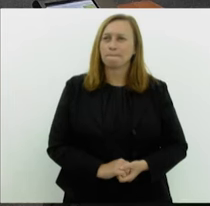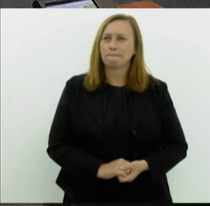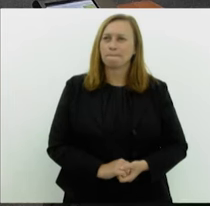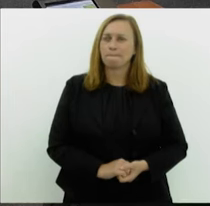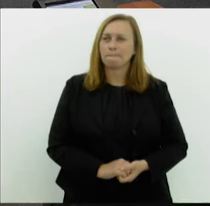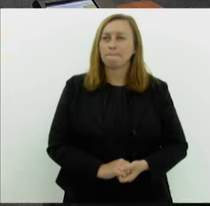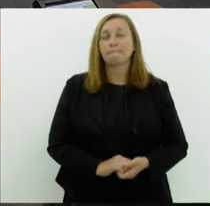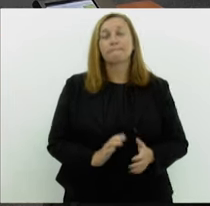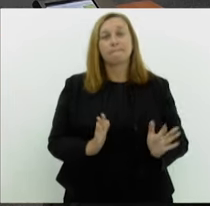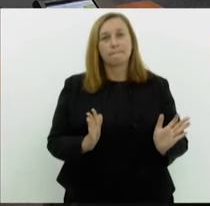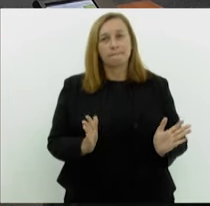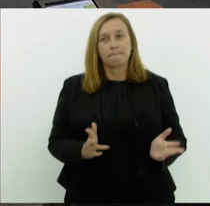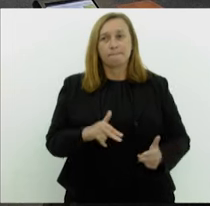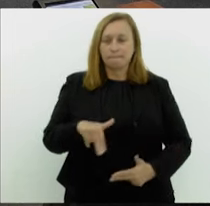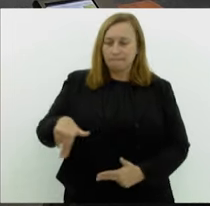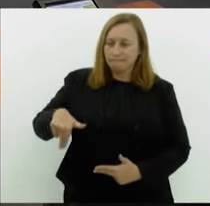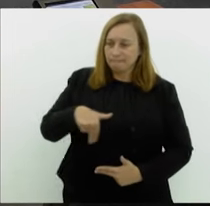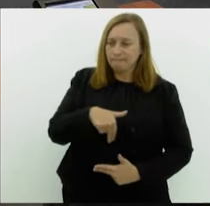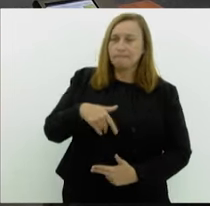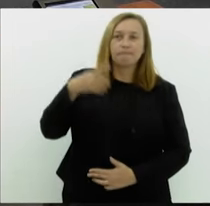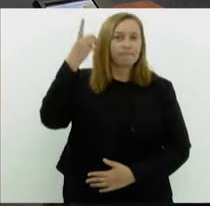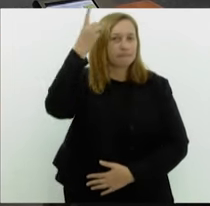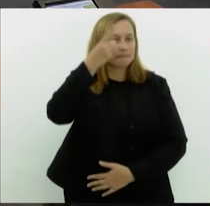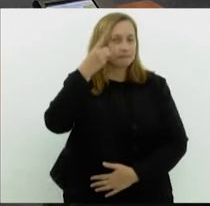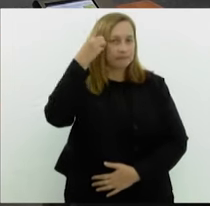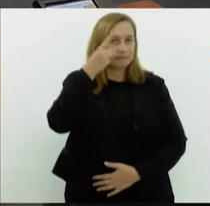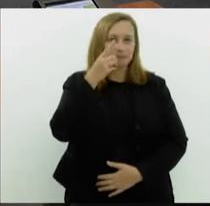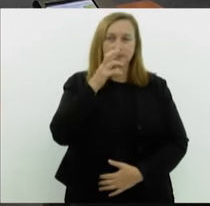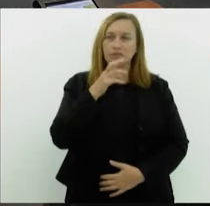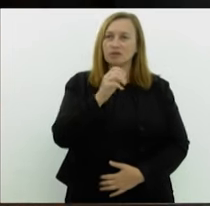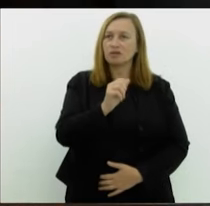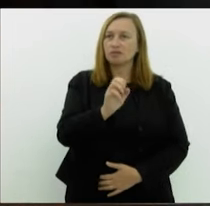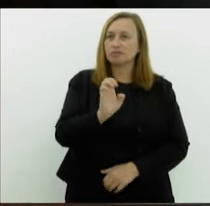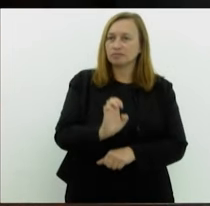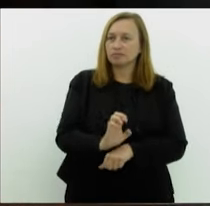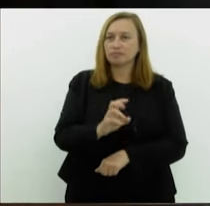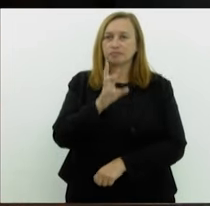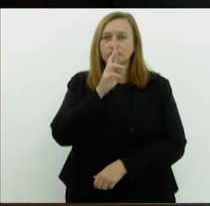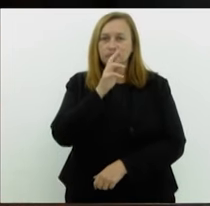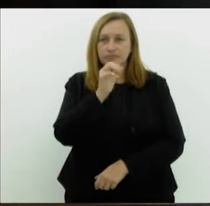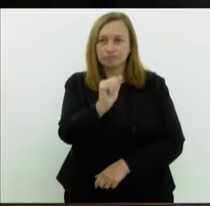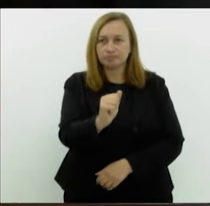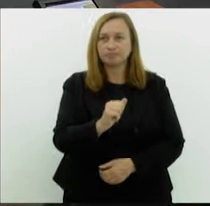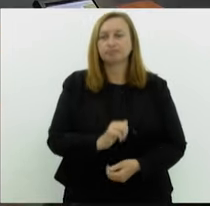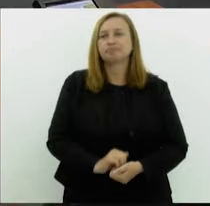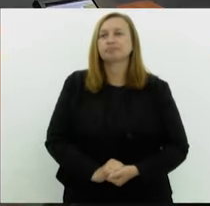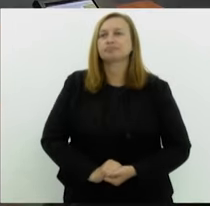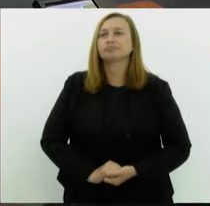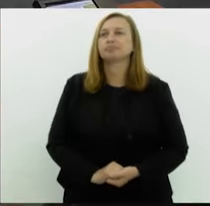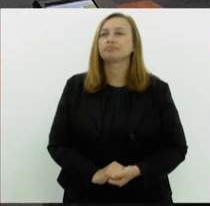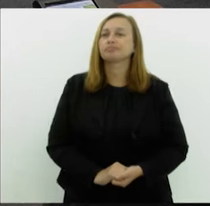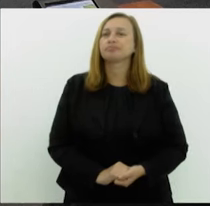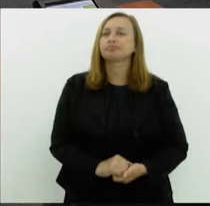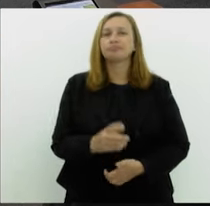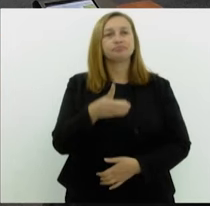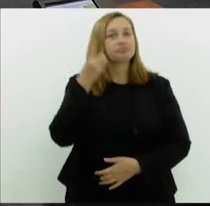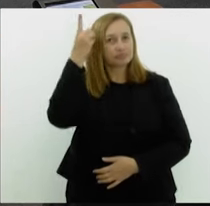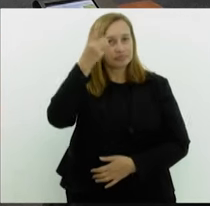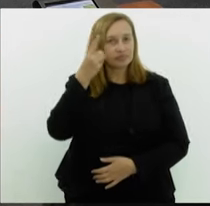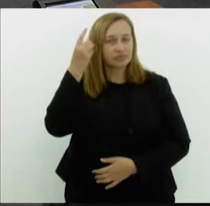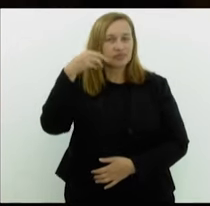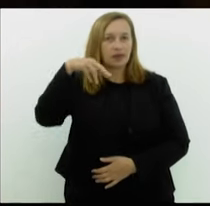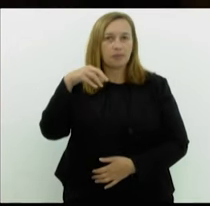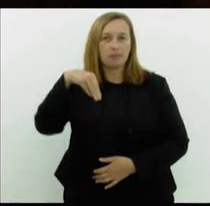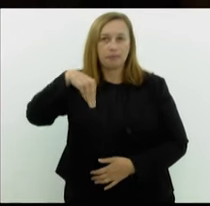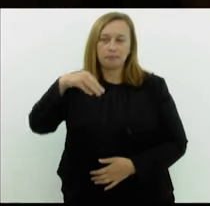Passa a palavra, então, para o próximo orador, deputado estadual Rodrigo Amorim. Nobre deputado Márcio Galberto,